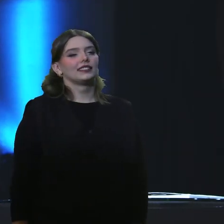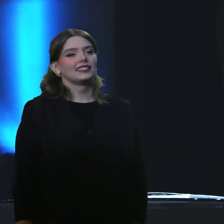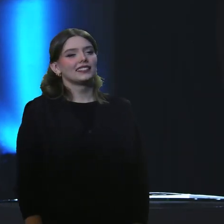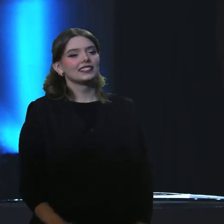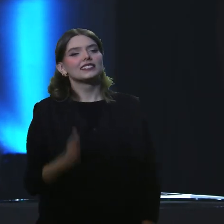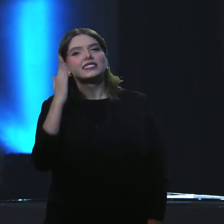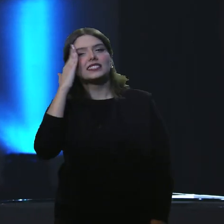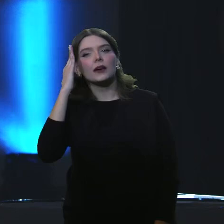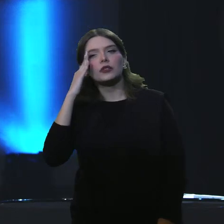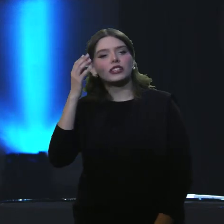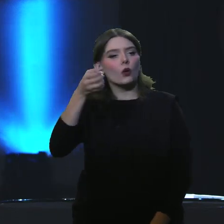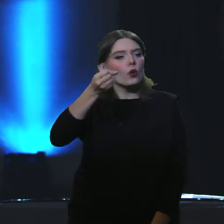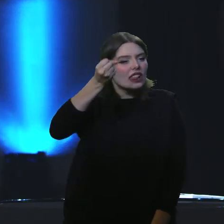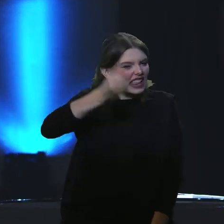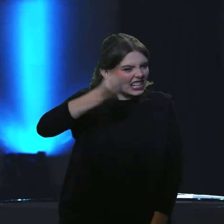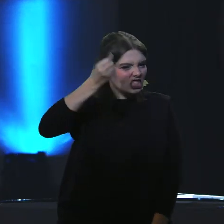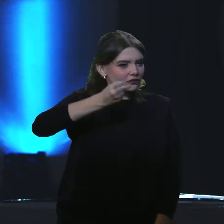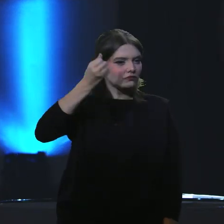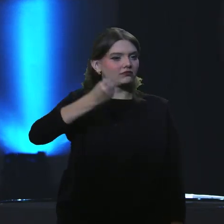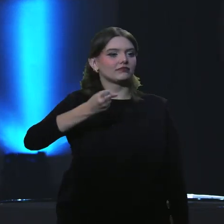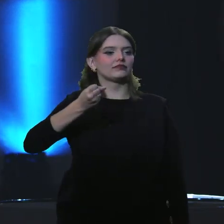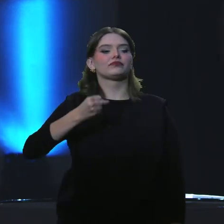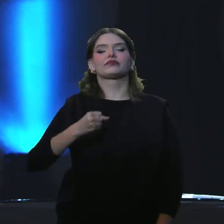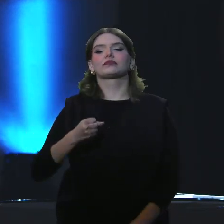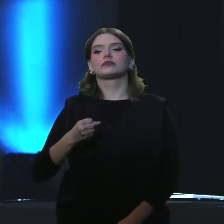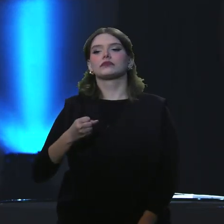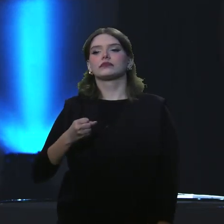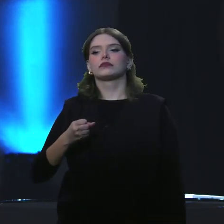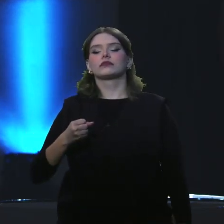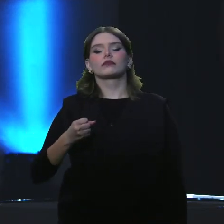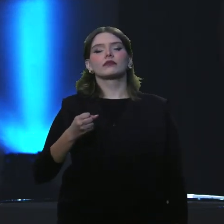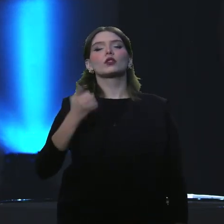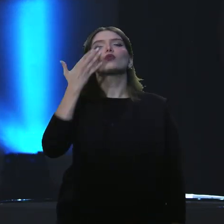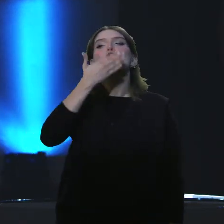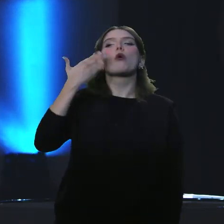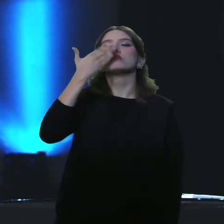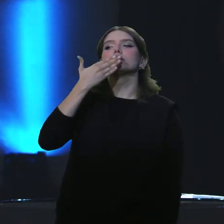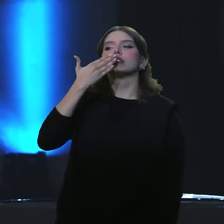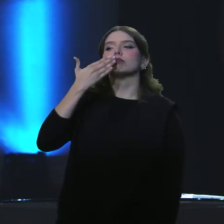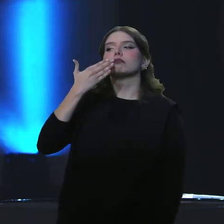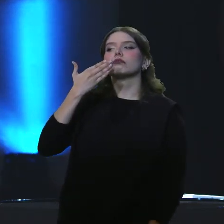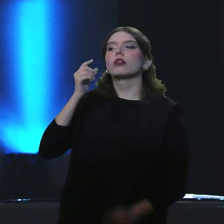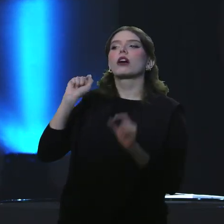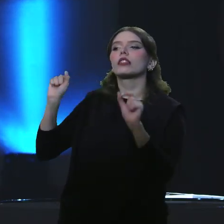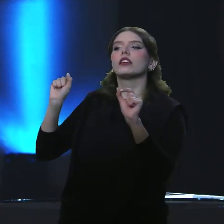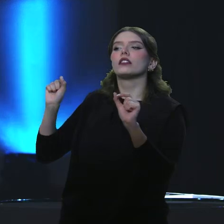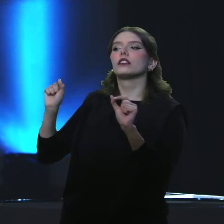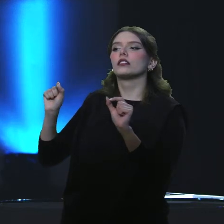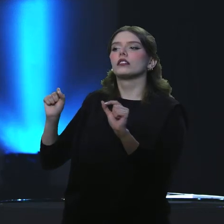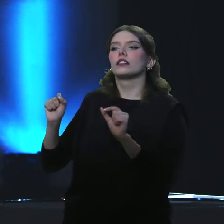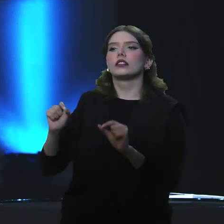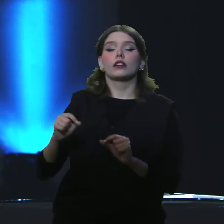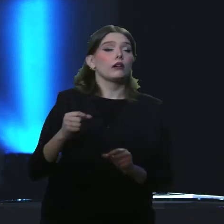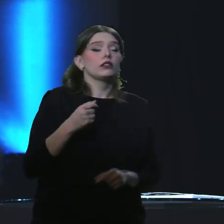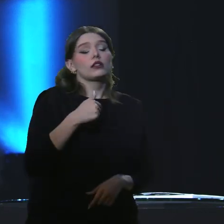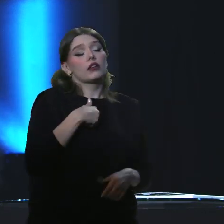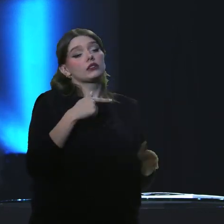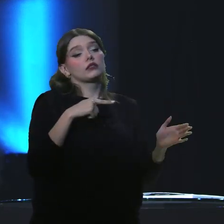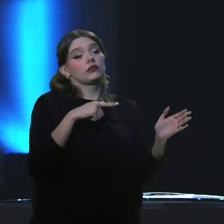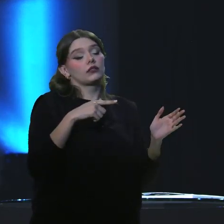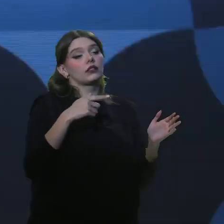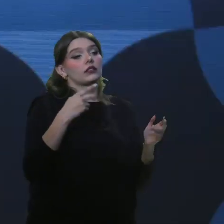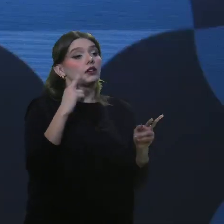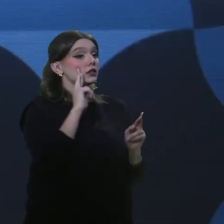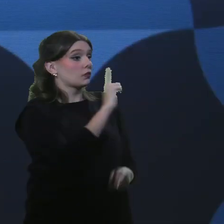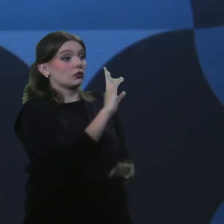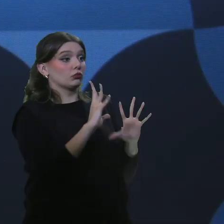Sabe onde fica o leite? Ela, na geladeira. E o Nescau? Embaixo do micro-ondas. No armário embaixo do micro-ondas. Falei, então